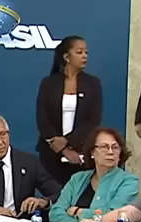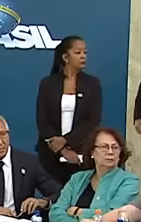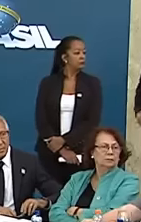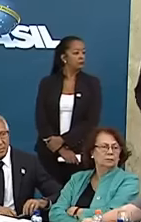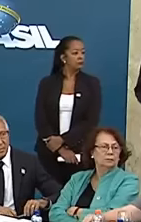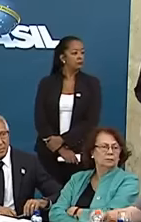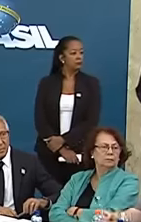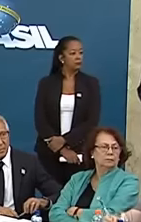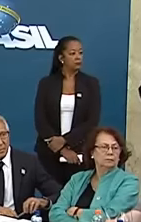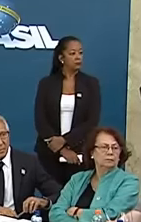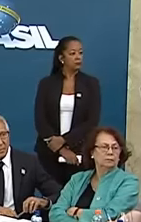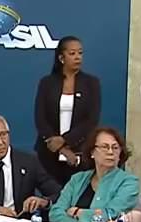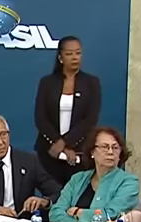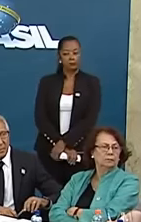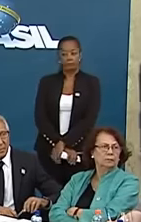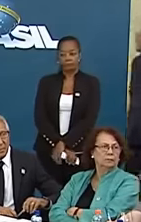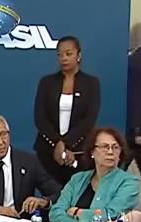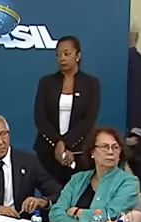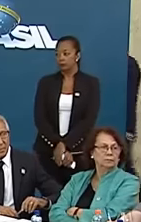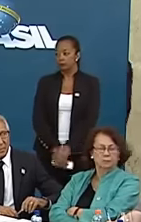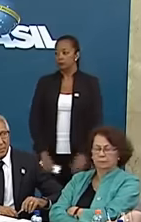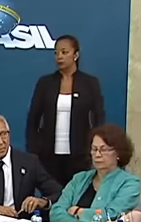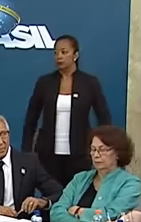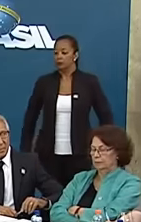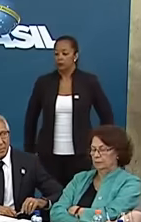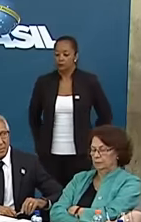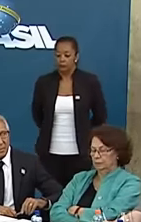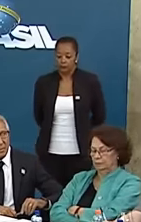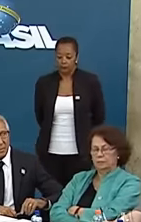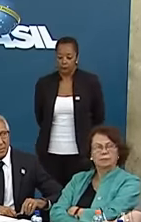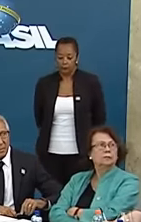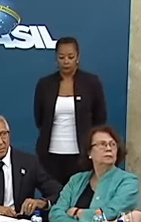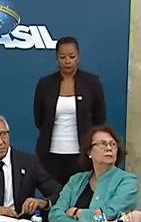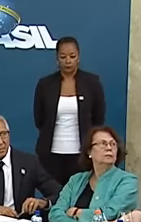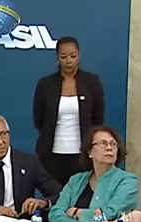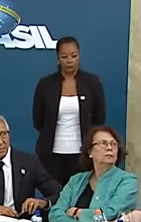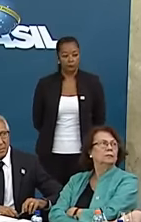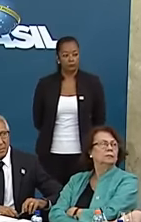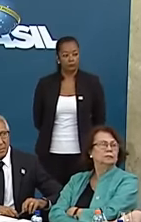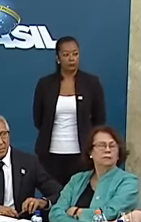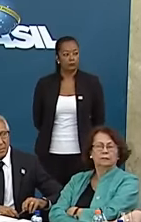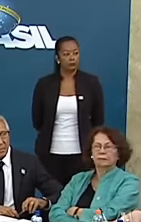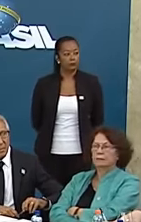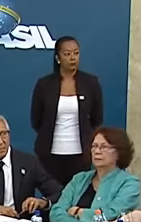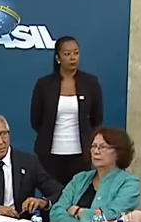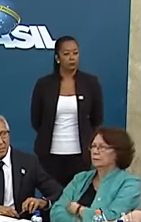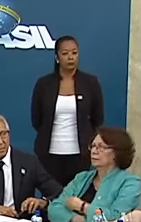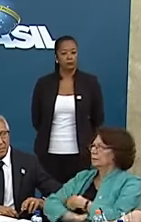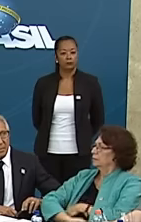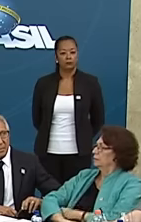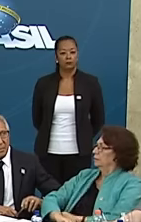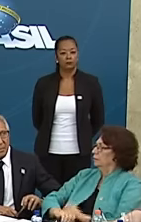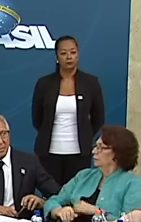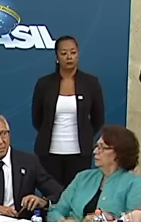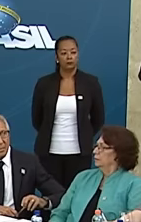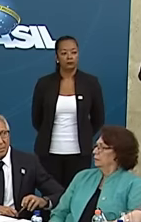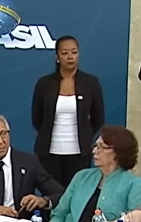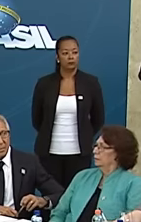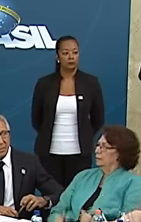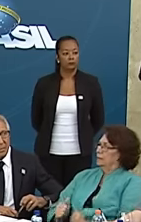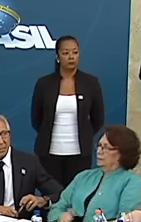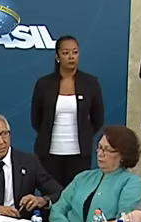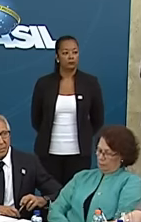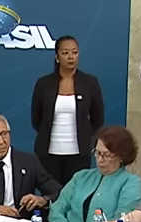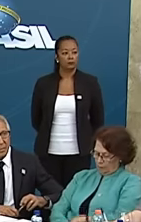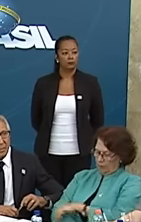lembro uma vez um ministro de articulação política disse: toda votação aqui eu tenho que receber 300 deputados. Não há respeito à